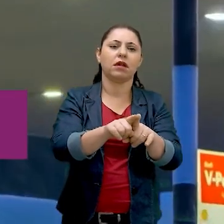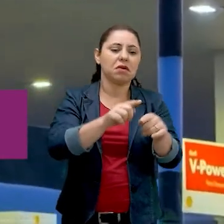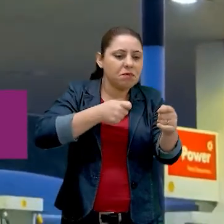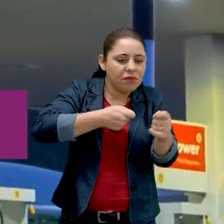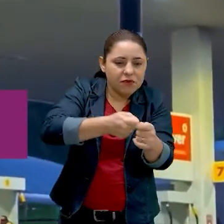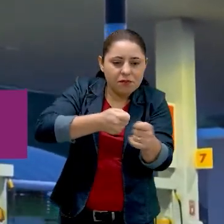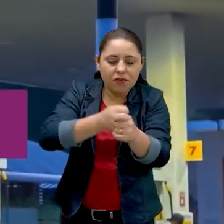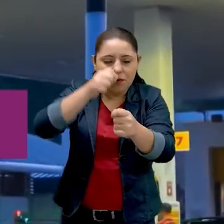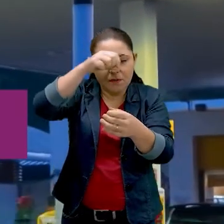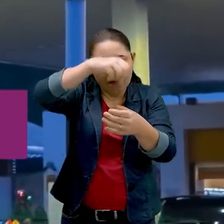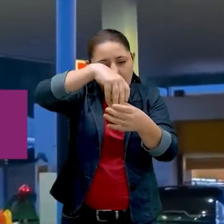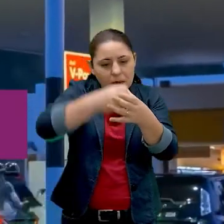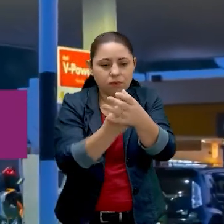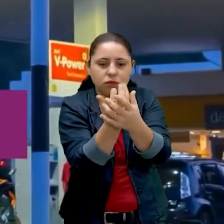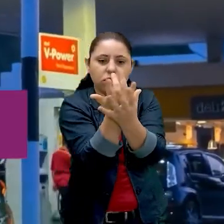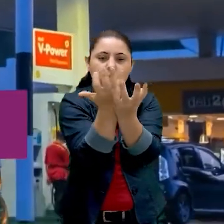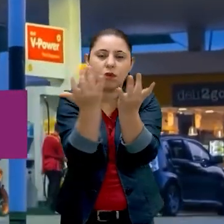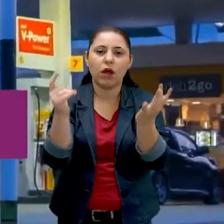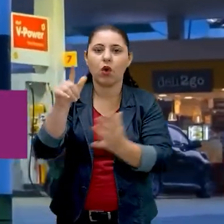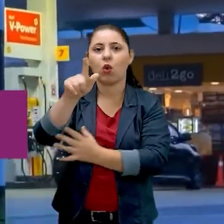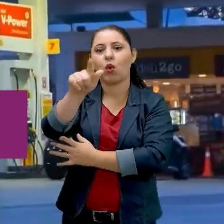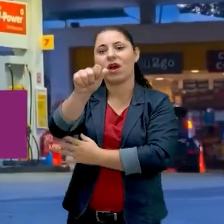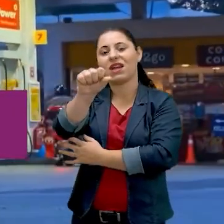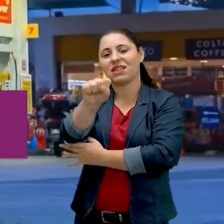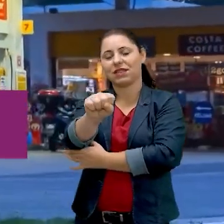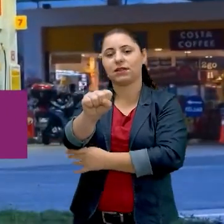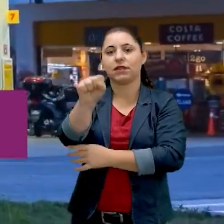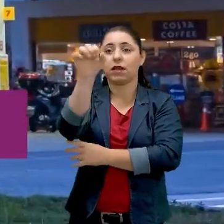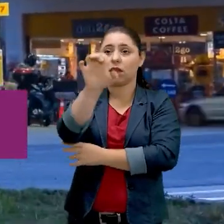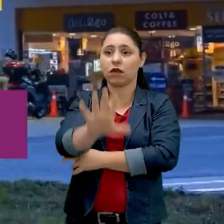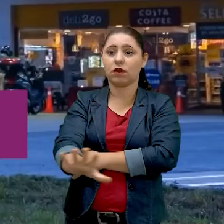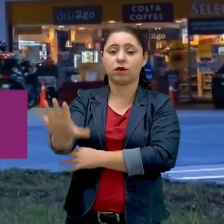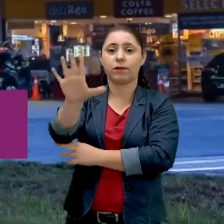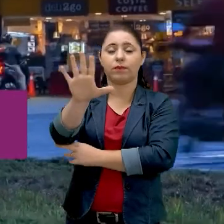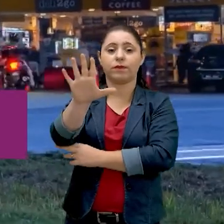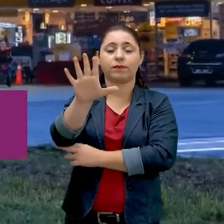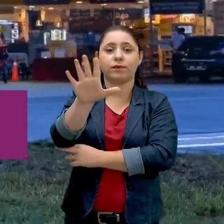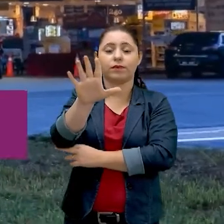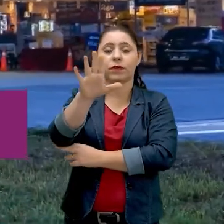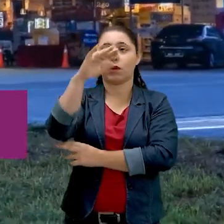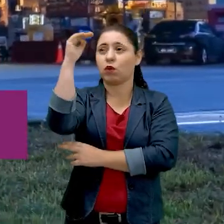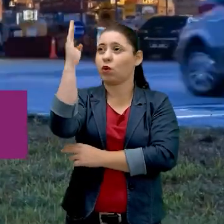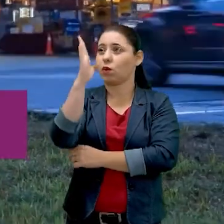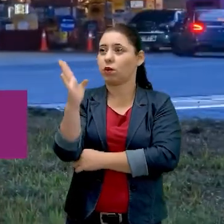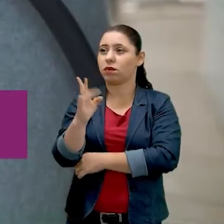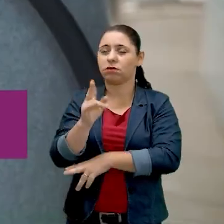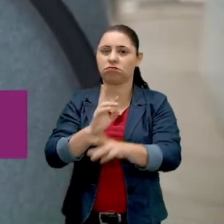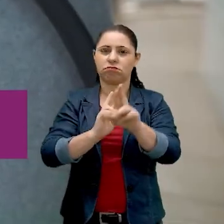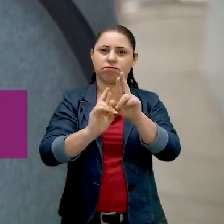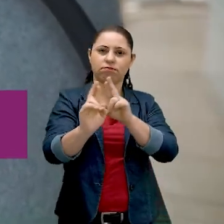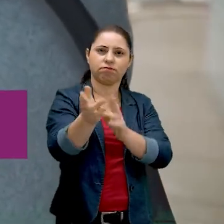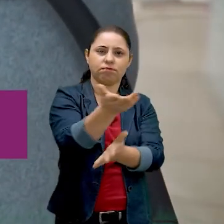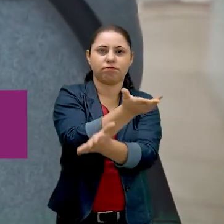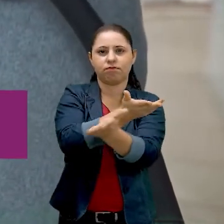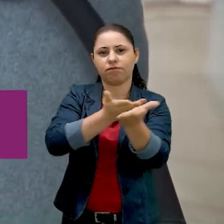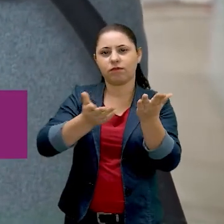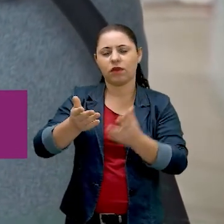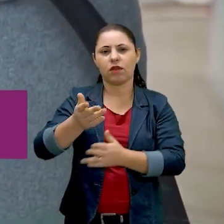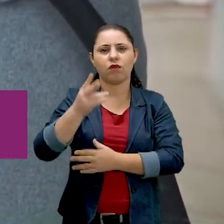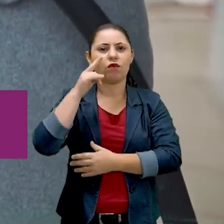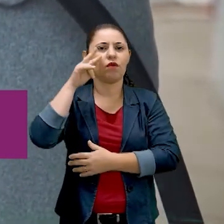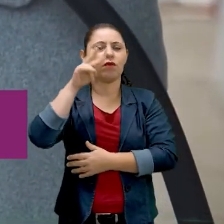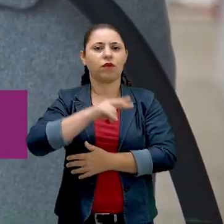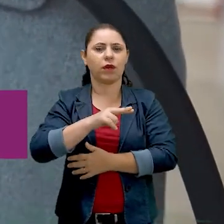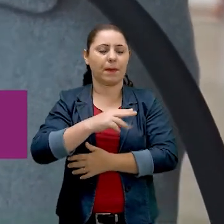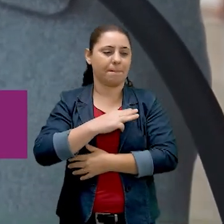dos fertilizantes, tem o gás para a Europa. E o Brasil se relaciona bem, eu acredito. Até